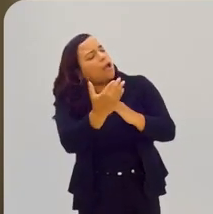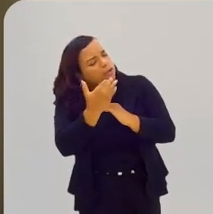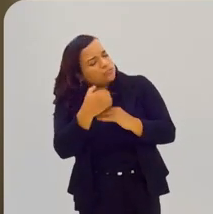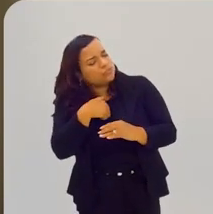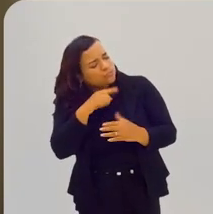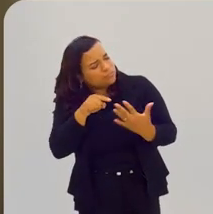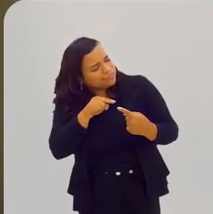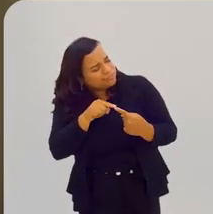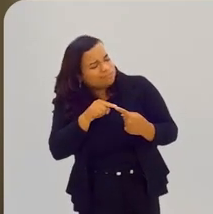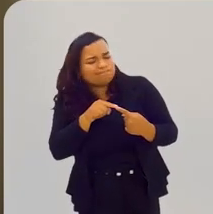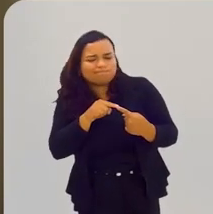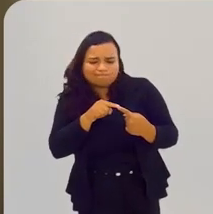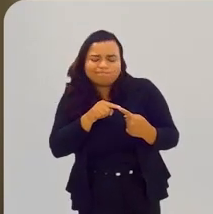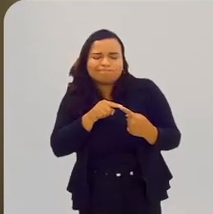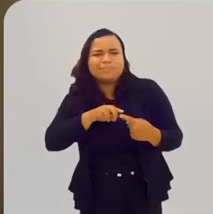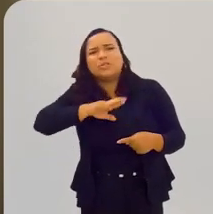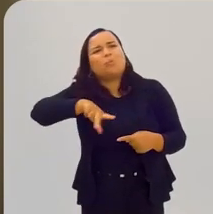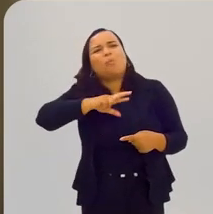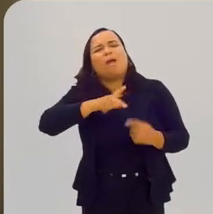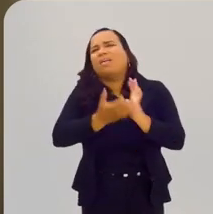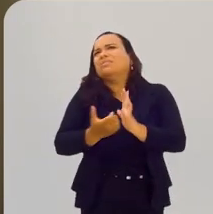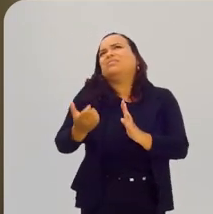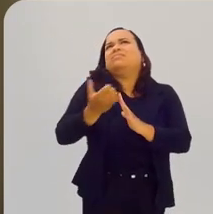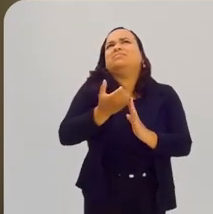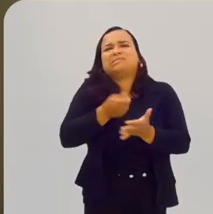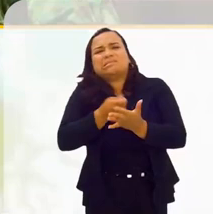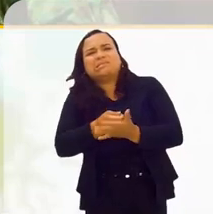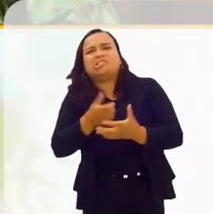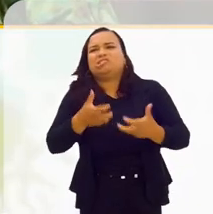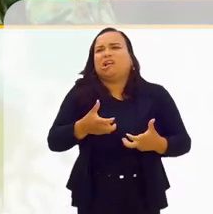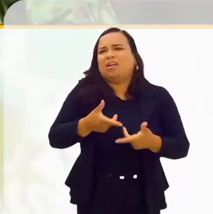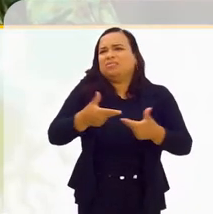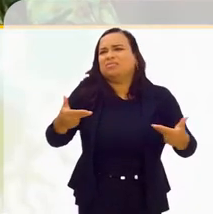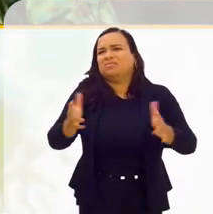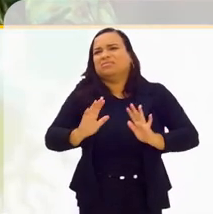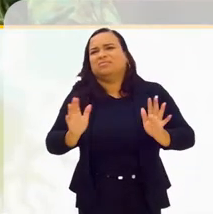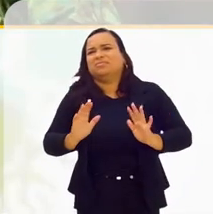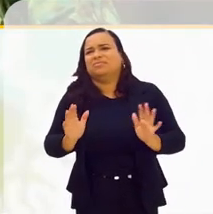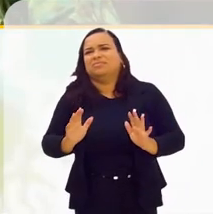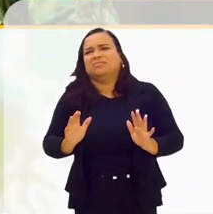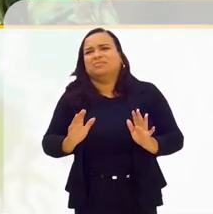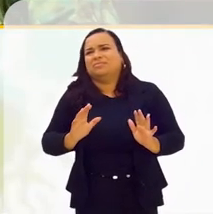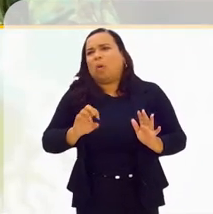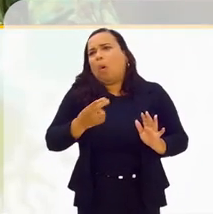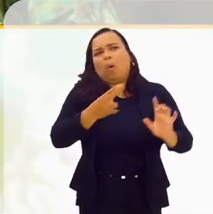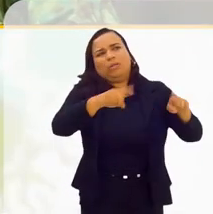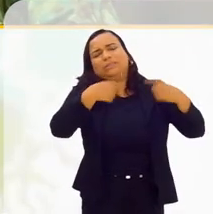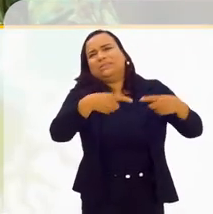um pouco de sentido determinados momentos não era aquele sabe um monstro